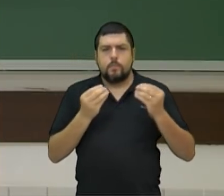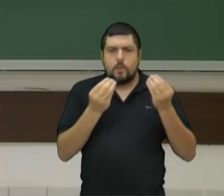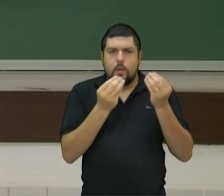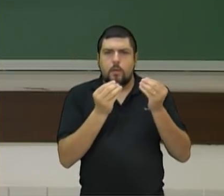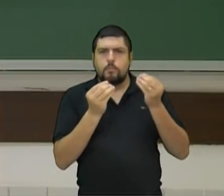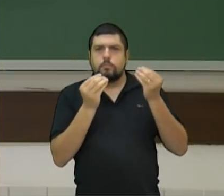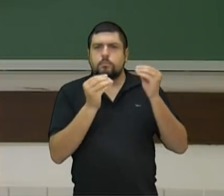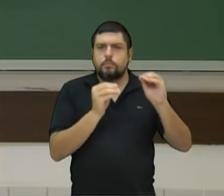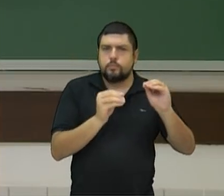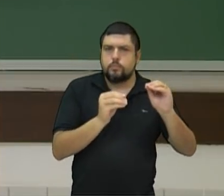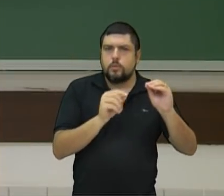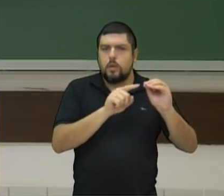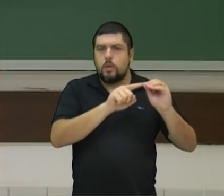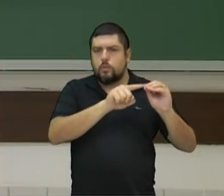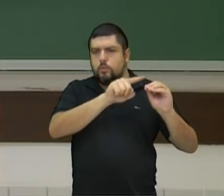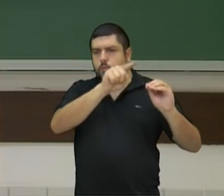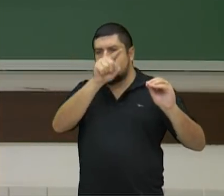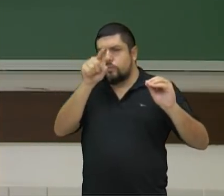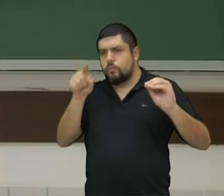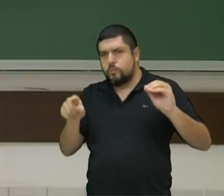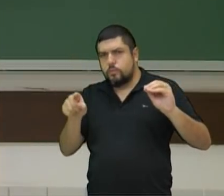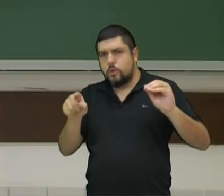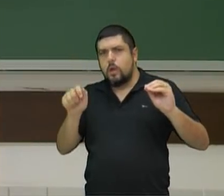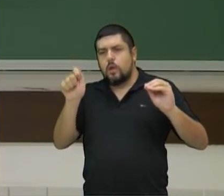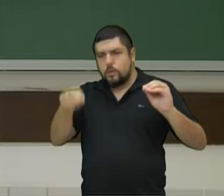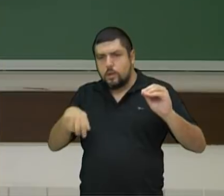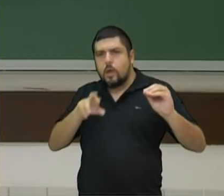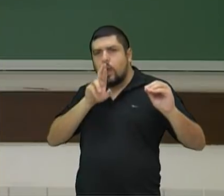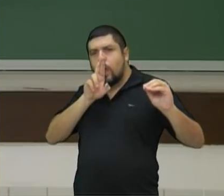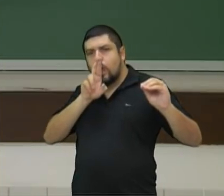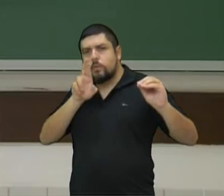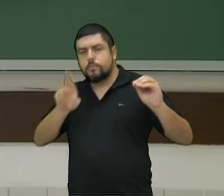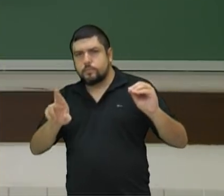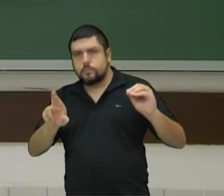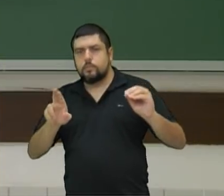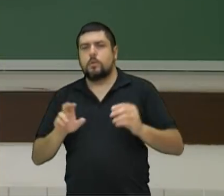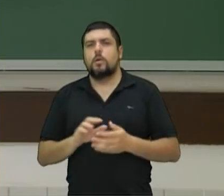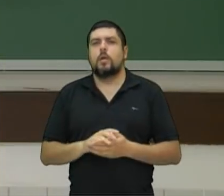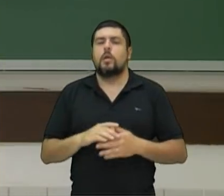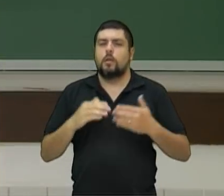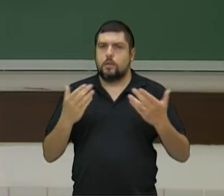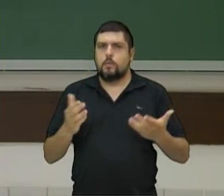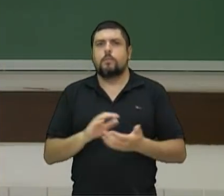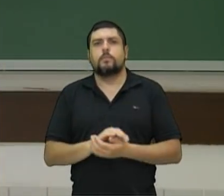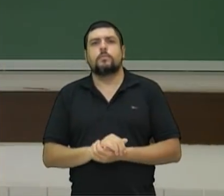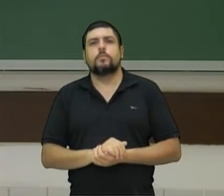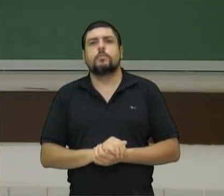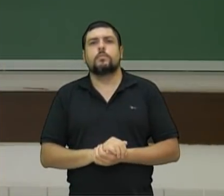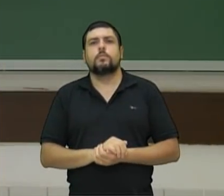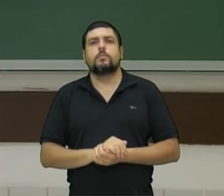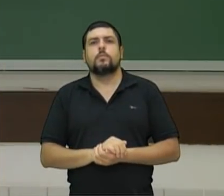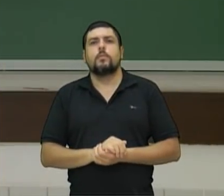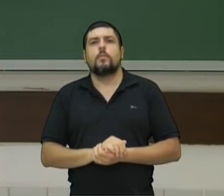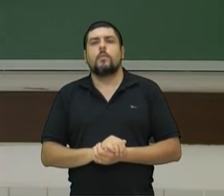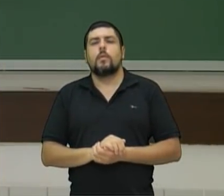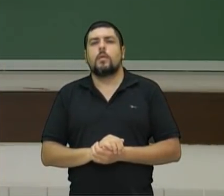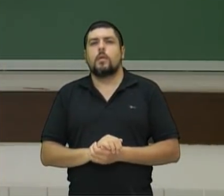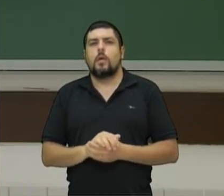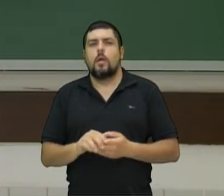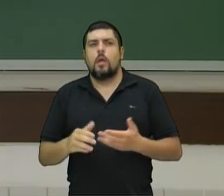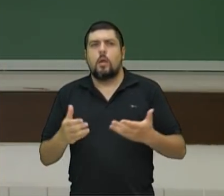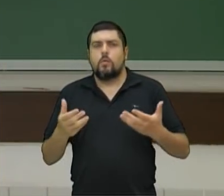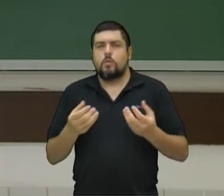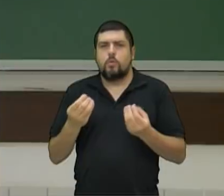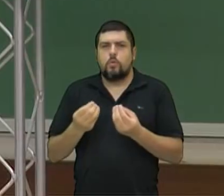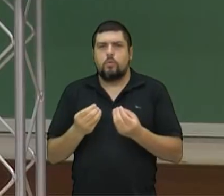fosse uma caixa. Você coloca um número aqui, sai um outro número lá, tá? Então a função faz isso. Eu defini uma função através